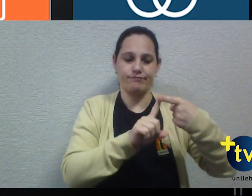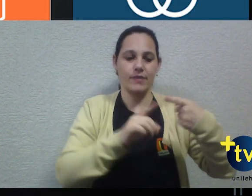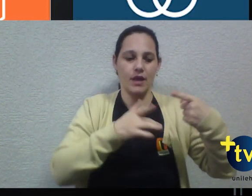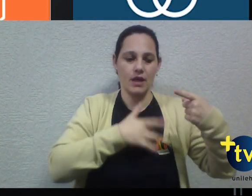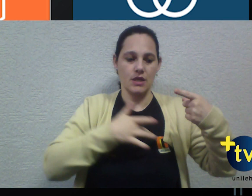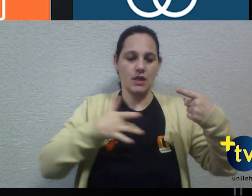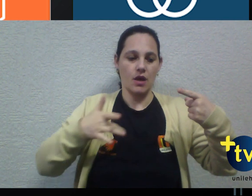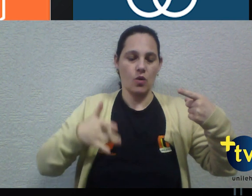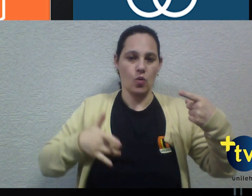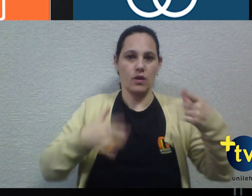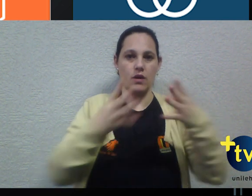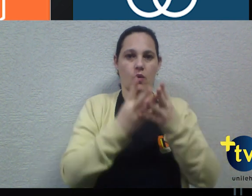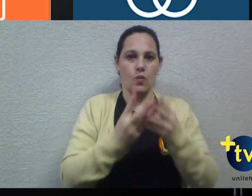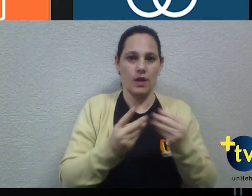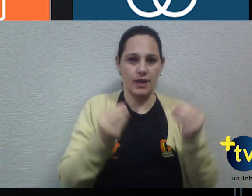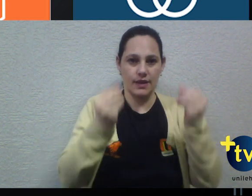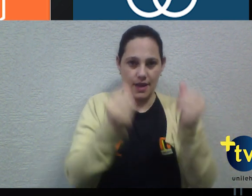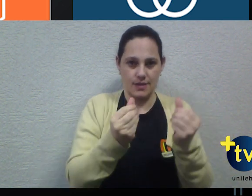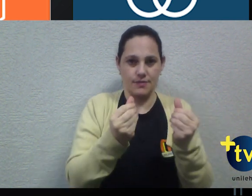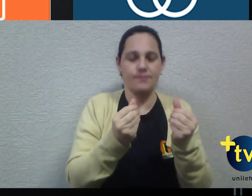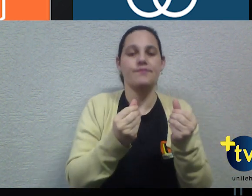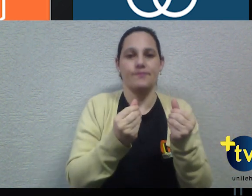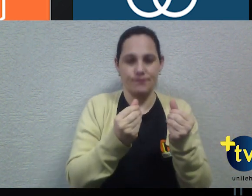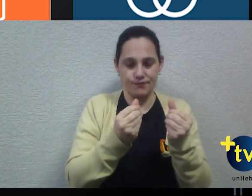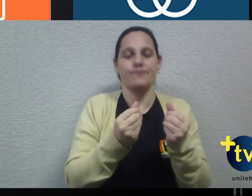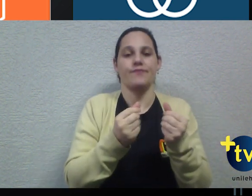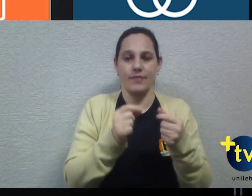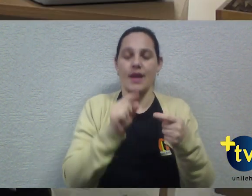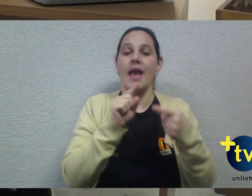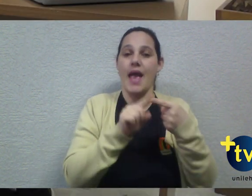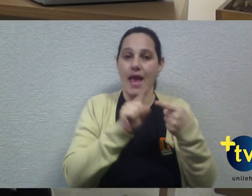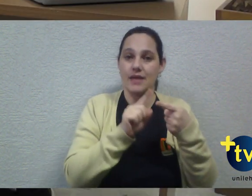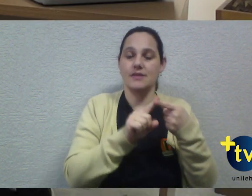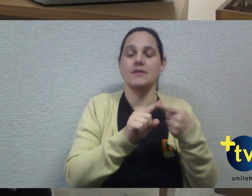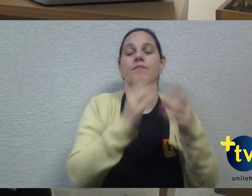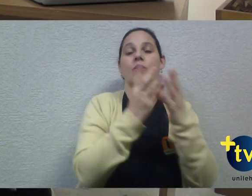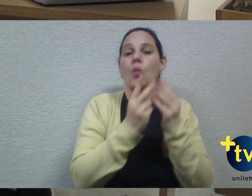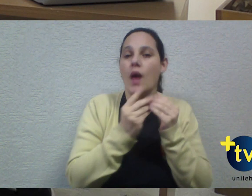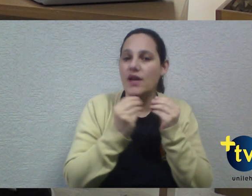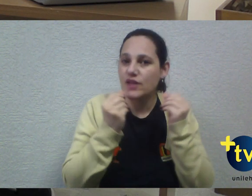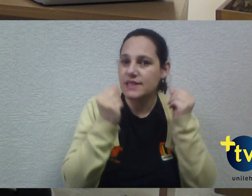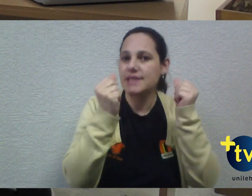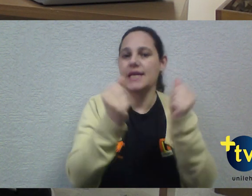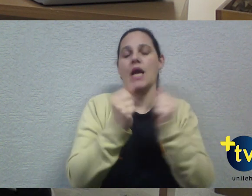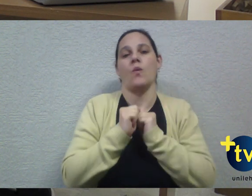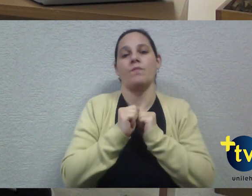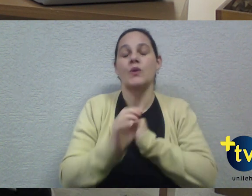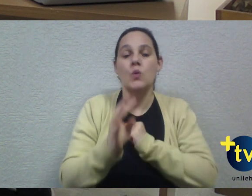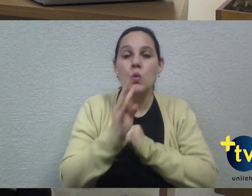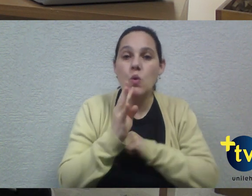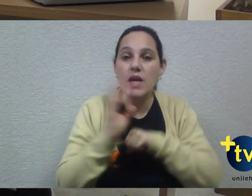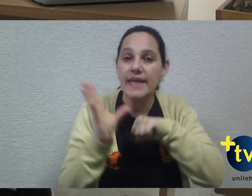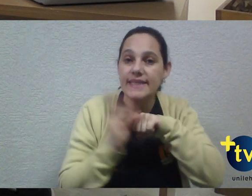Qualidade. É você atribuir a responsabilidade aos mais jovens a questão dessa qualificação, a